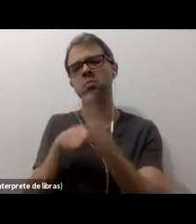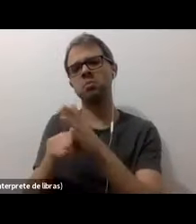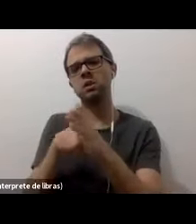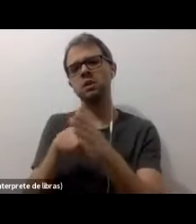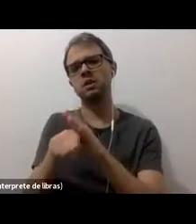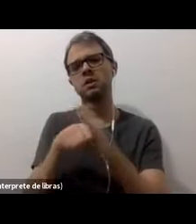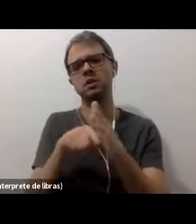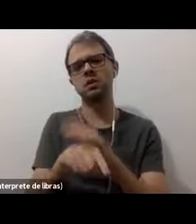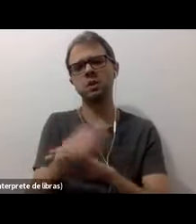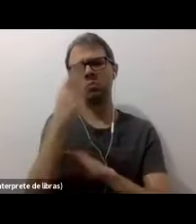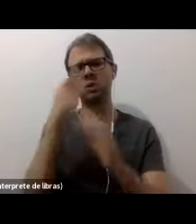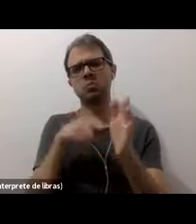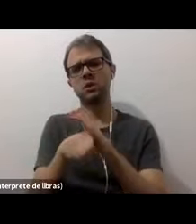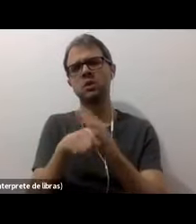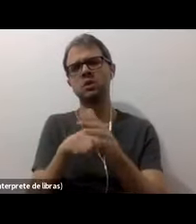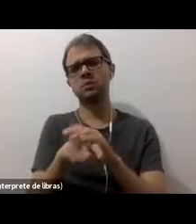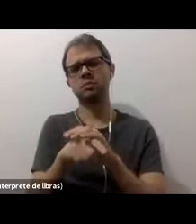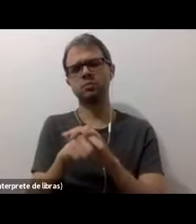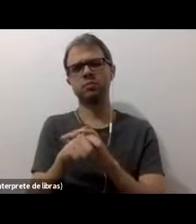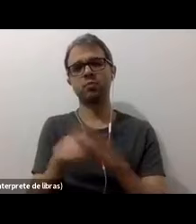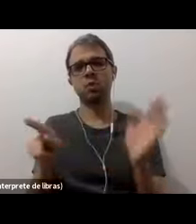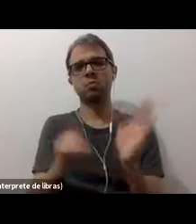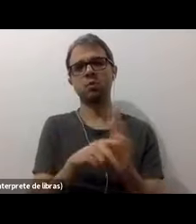em 22/7,